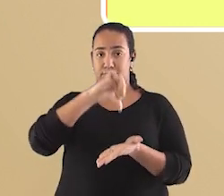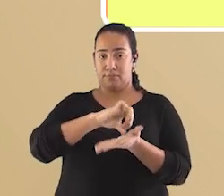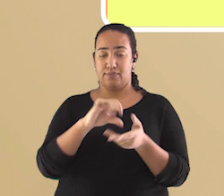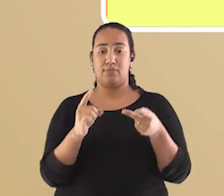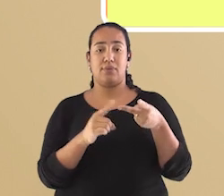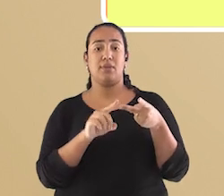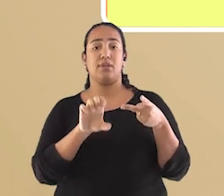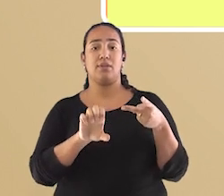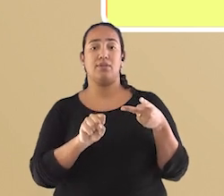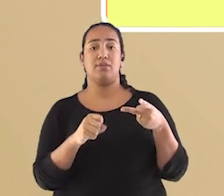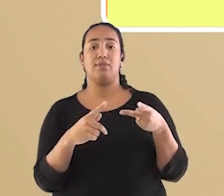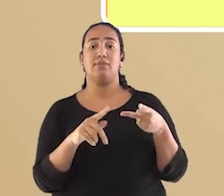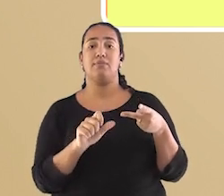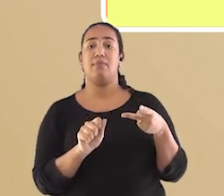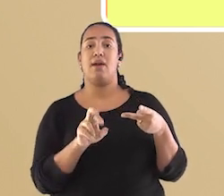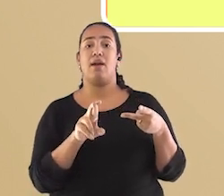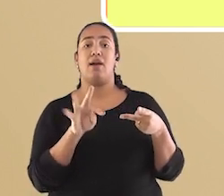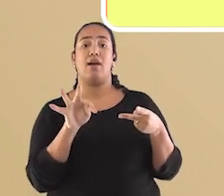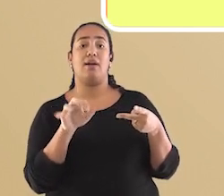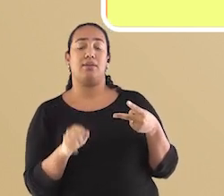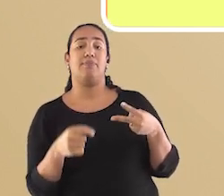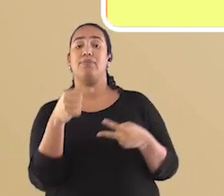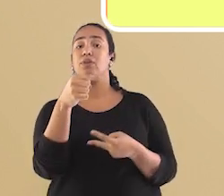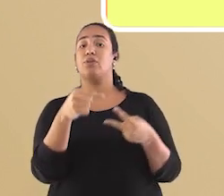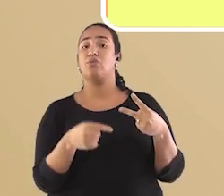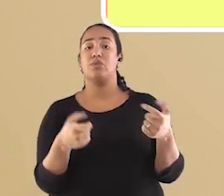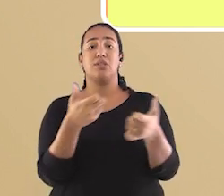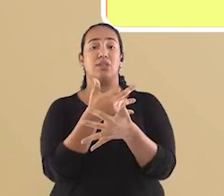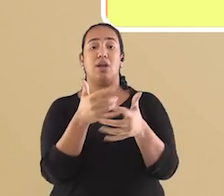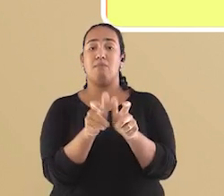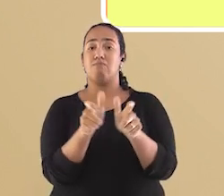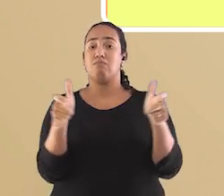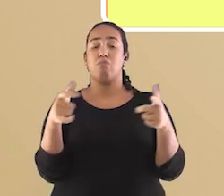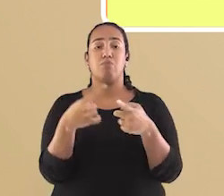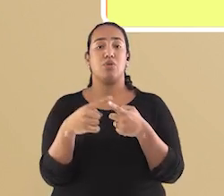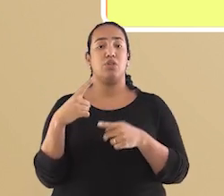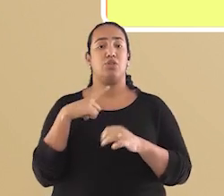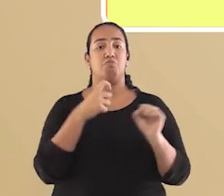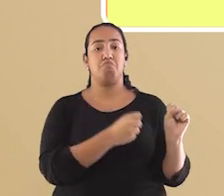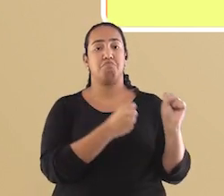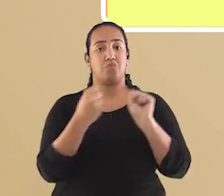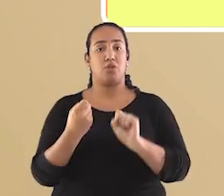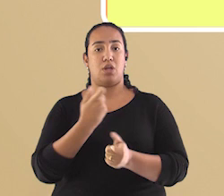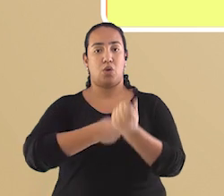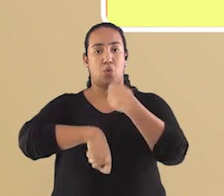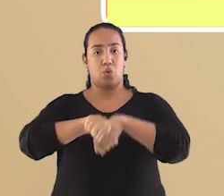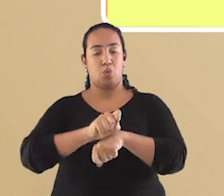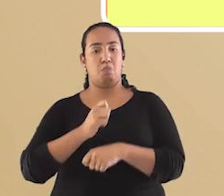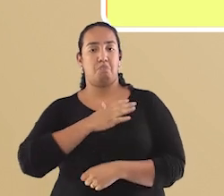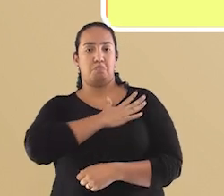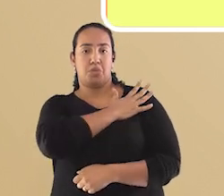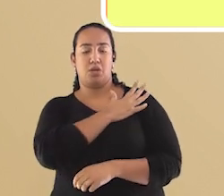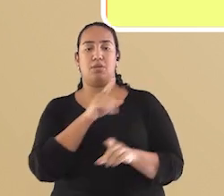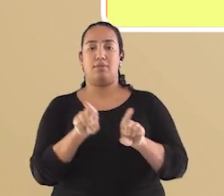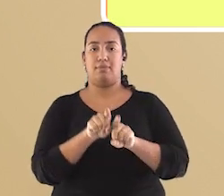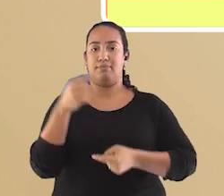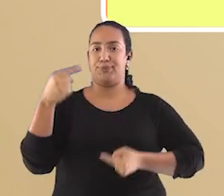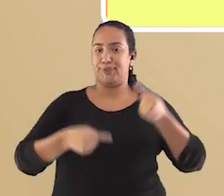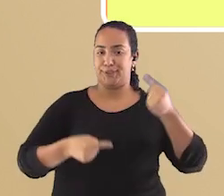gregas, Atenas e Esparta foram as maiores, pois acumularam um grande poderio econômico, militar e